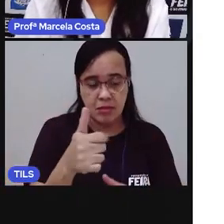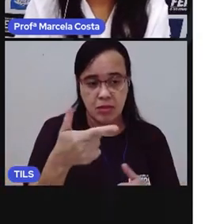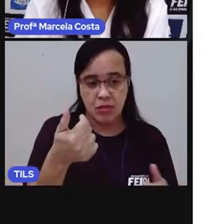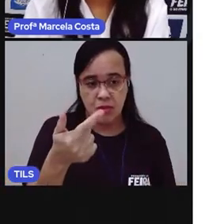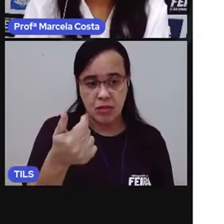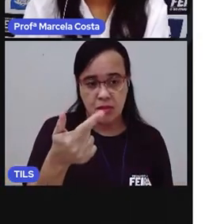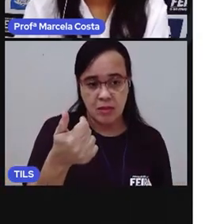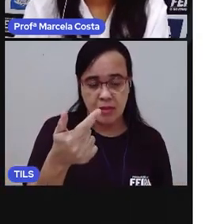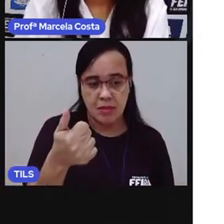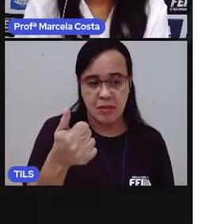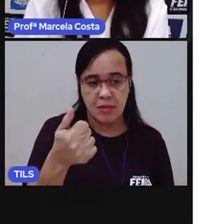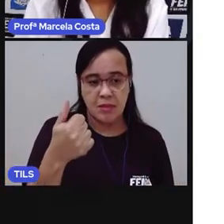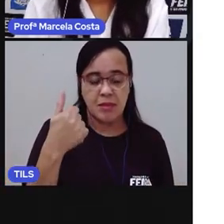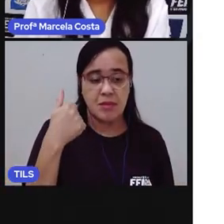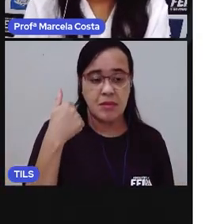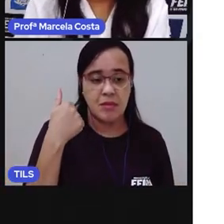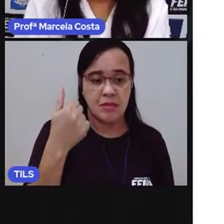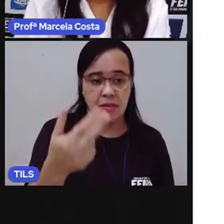doze,